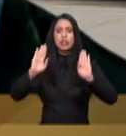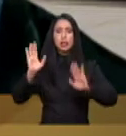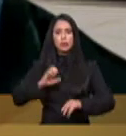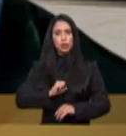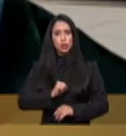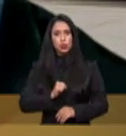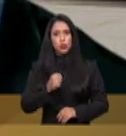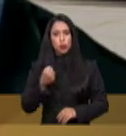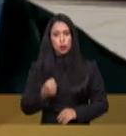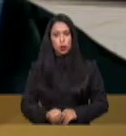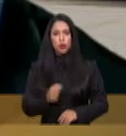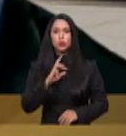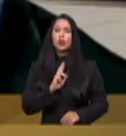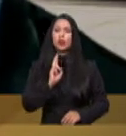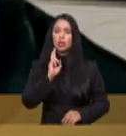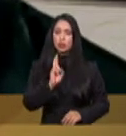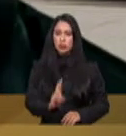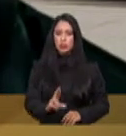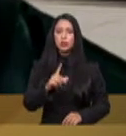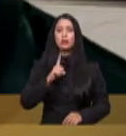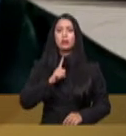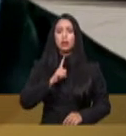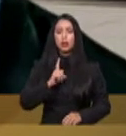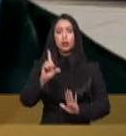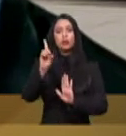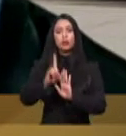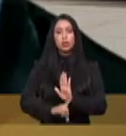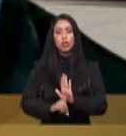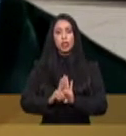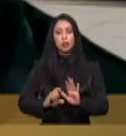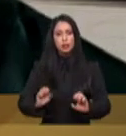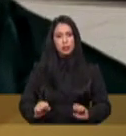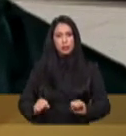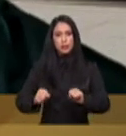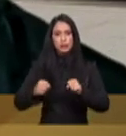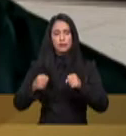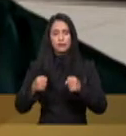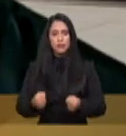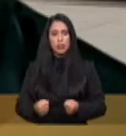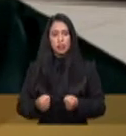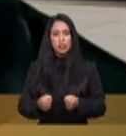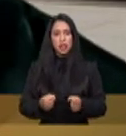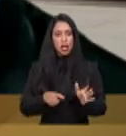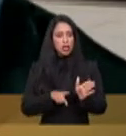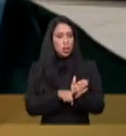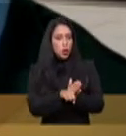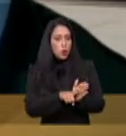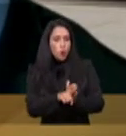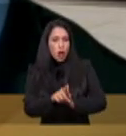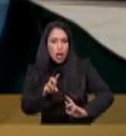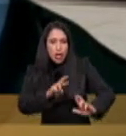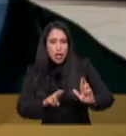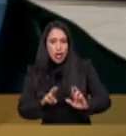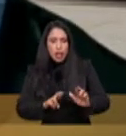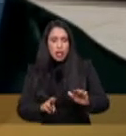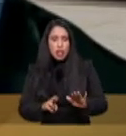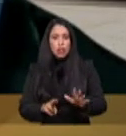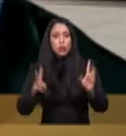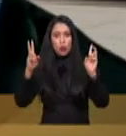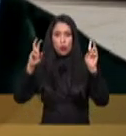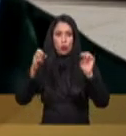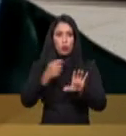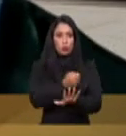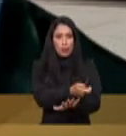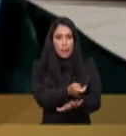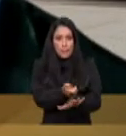ódio e exerceu seu direito de autodefesa ao abrir inquérito sobre as fake news e